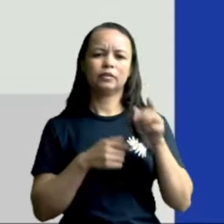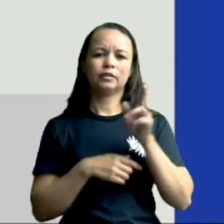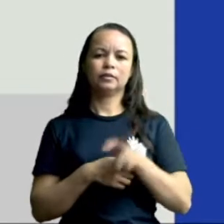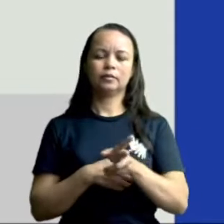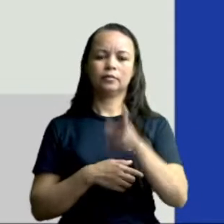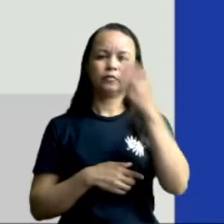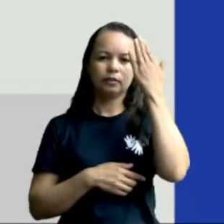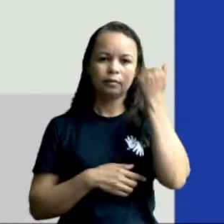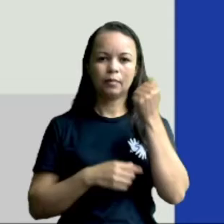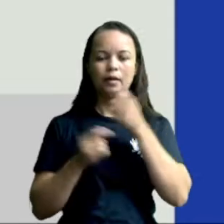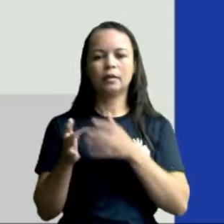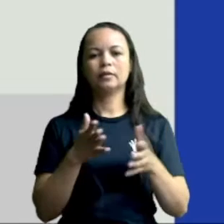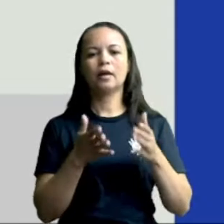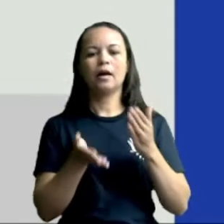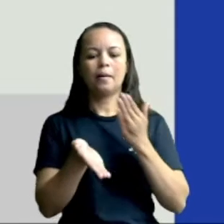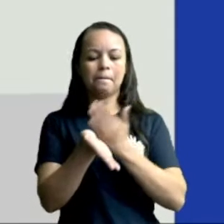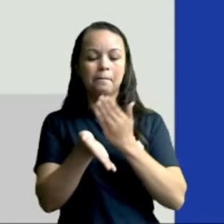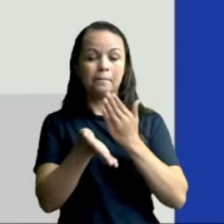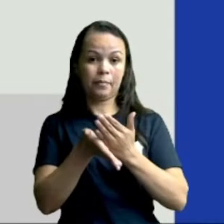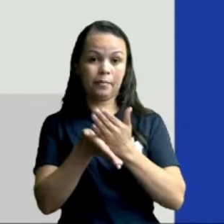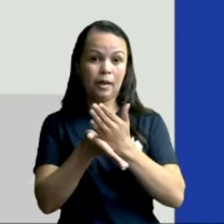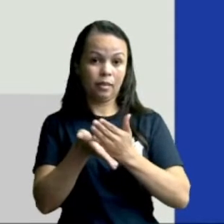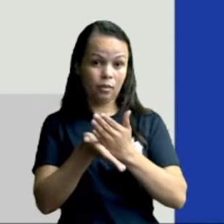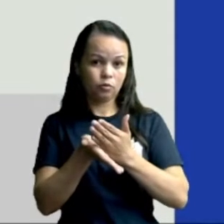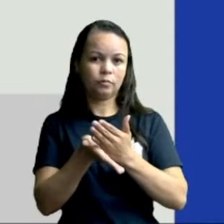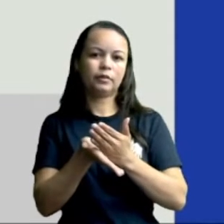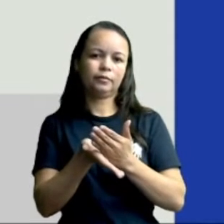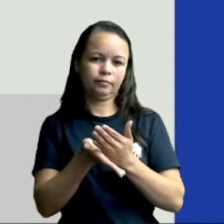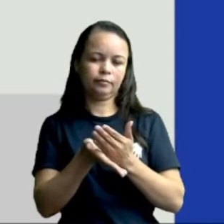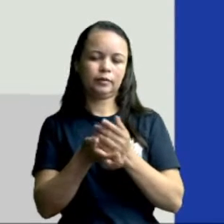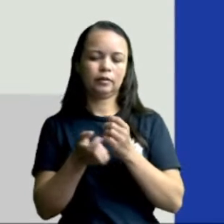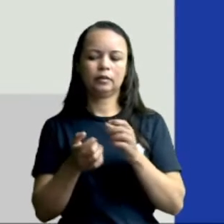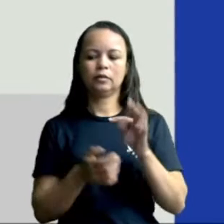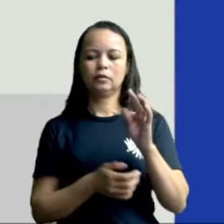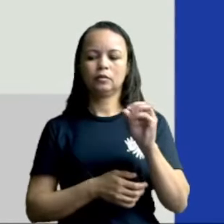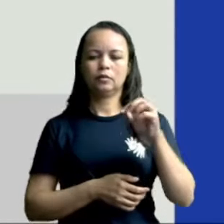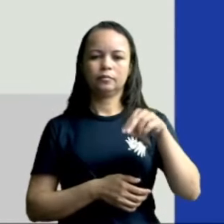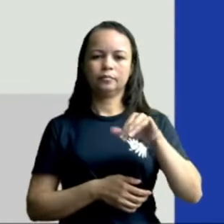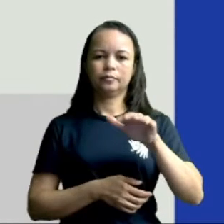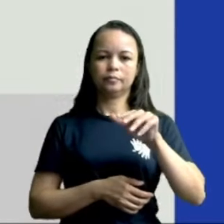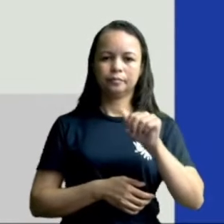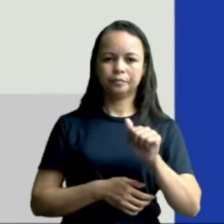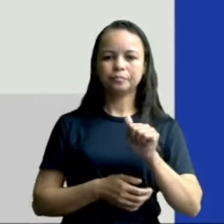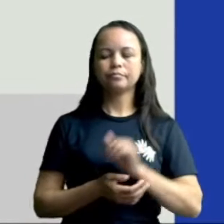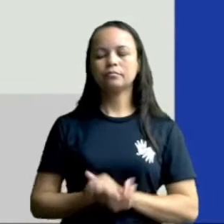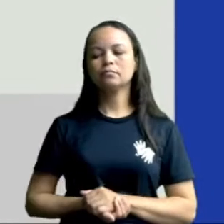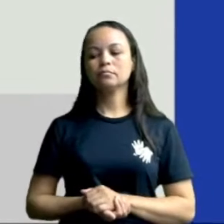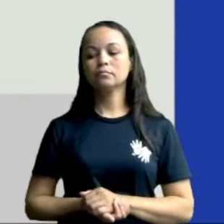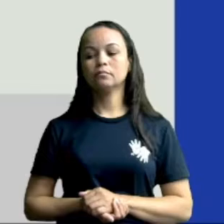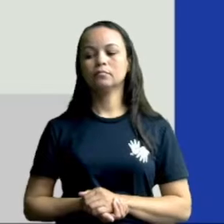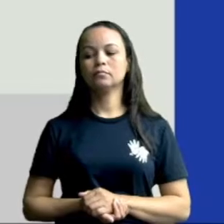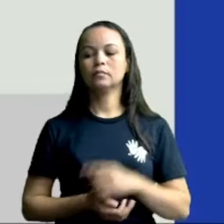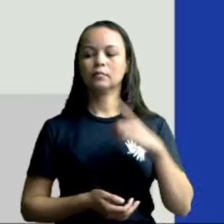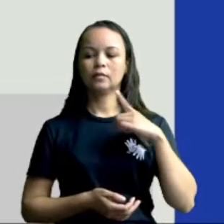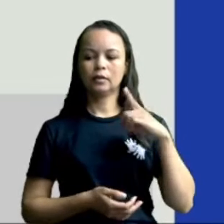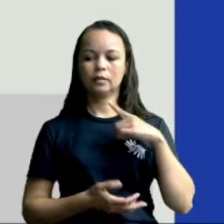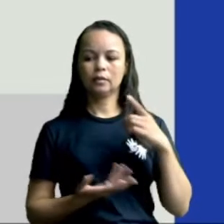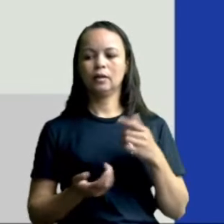que ele está falando da penúltima sílaba tônica. A gente tem